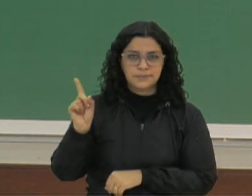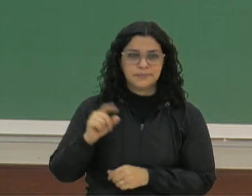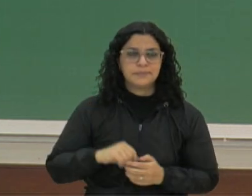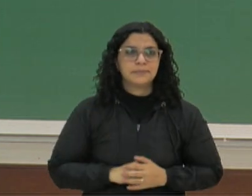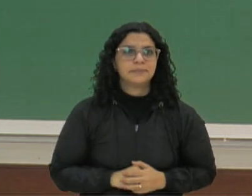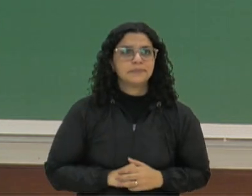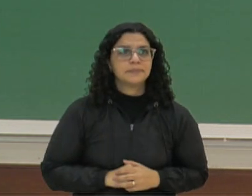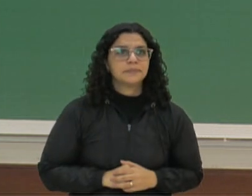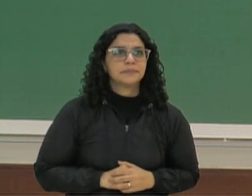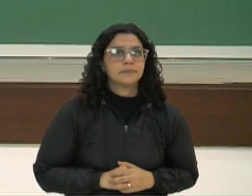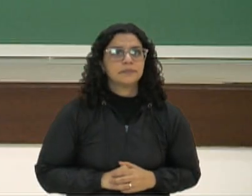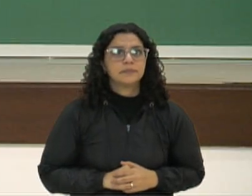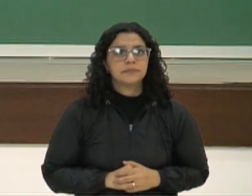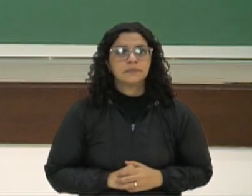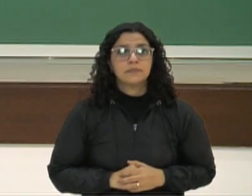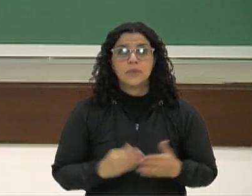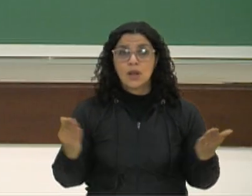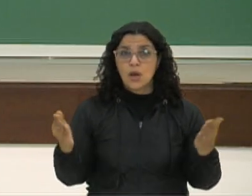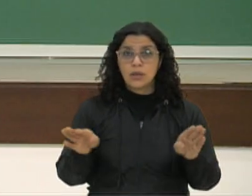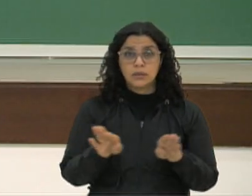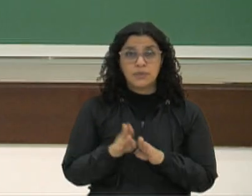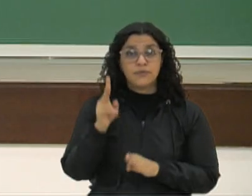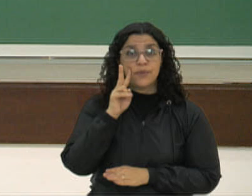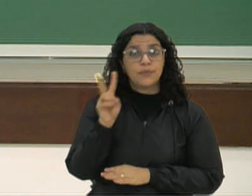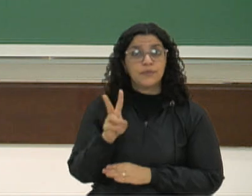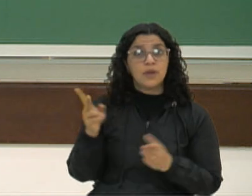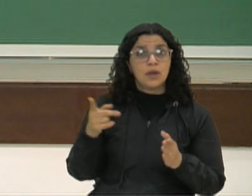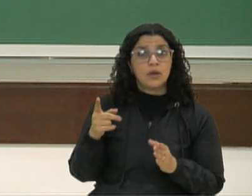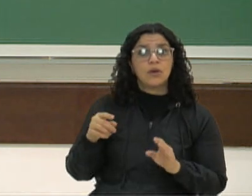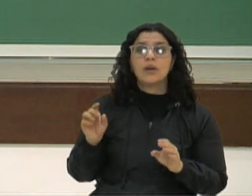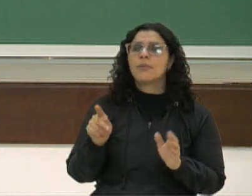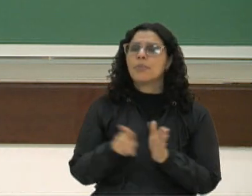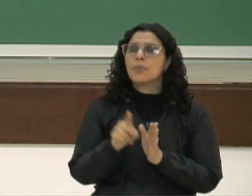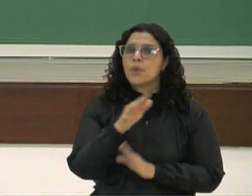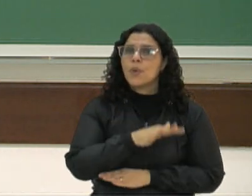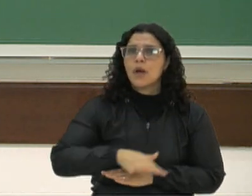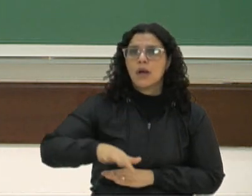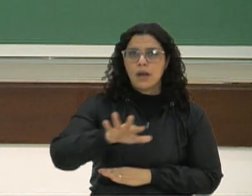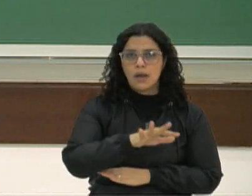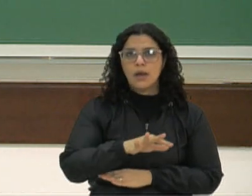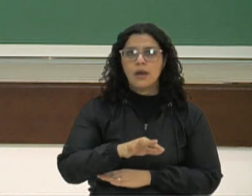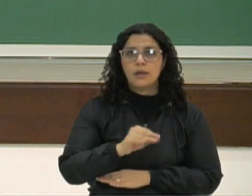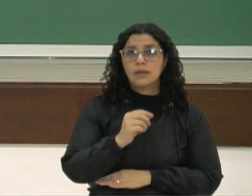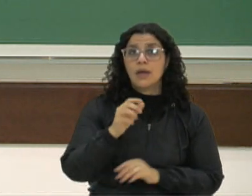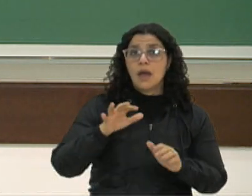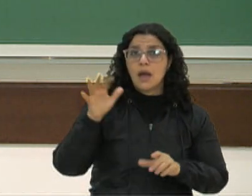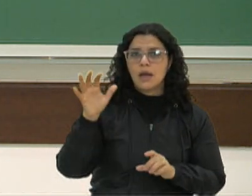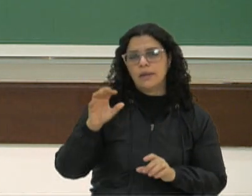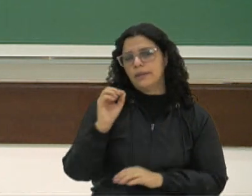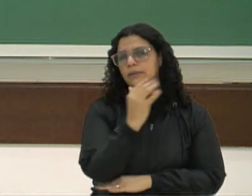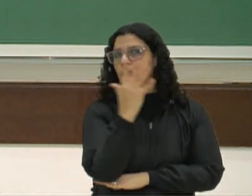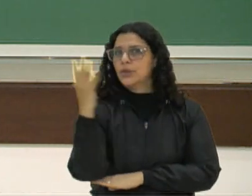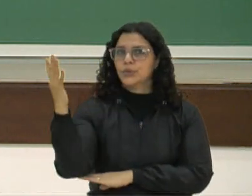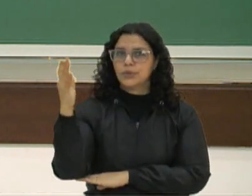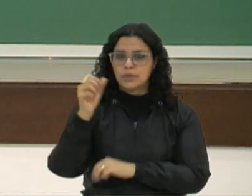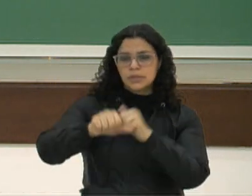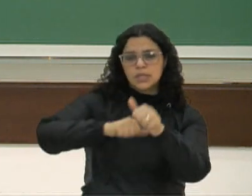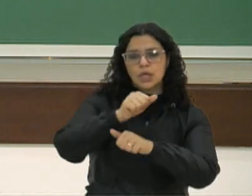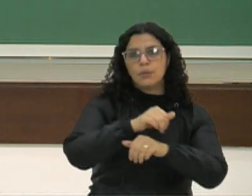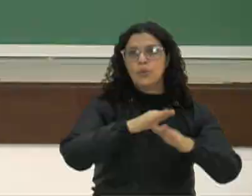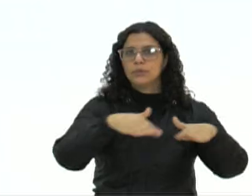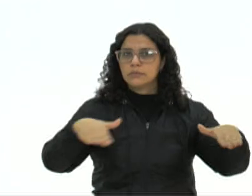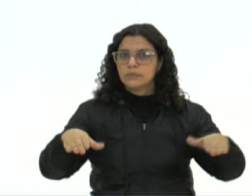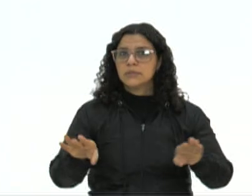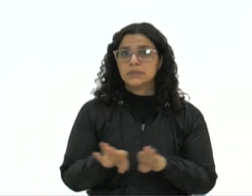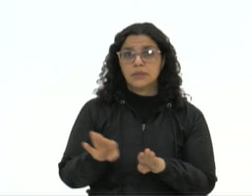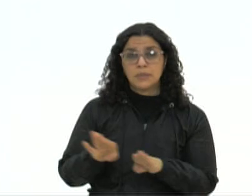química. Vamos em frente. Por último aqui, para a gente encerrar a ação da natureza sobre as paisagens,